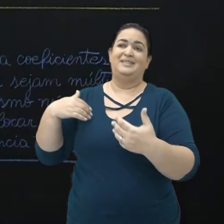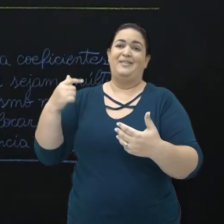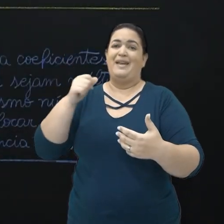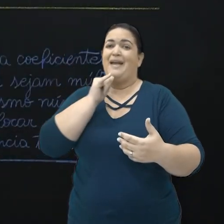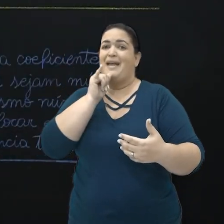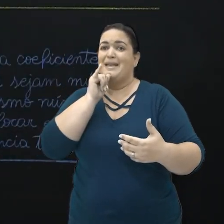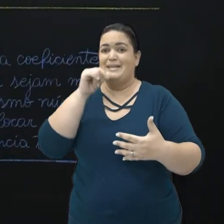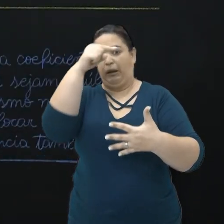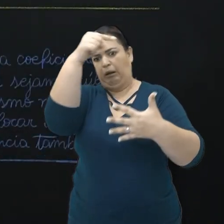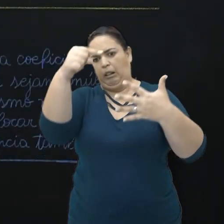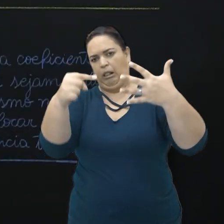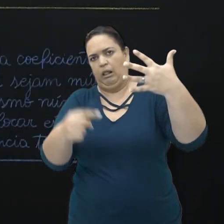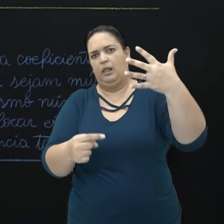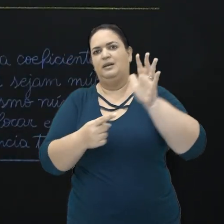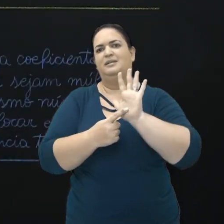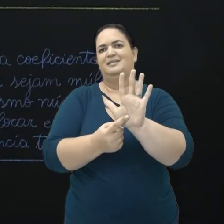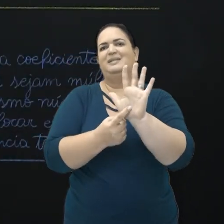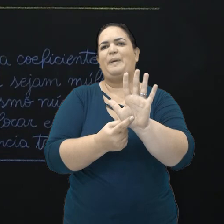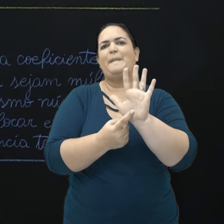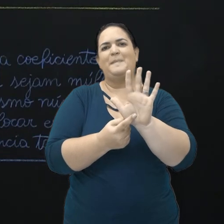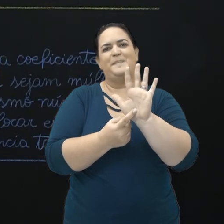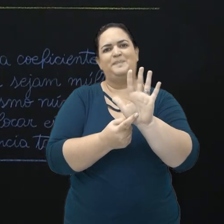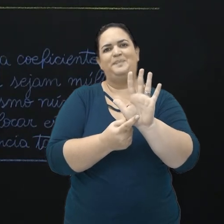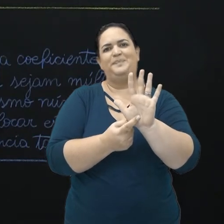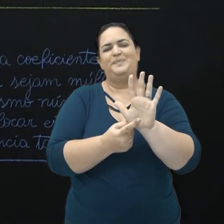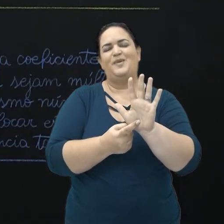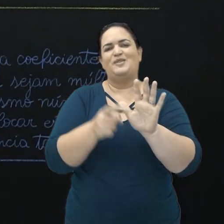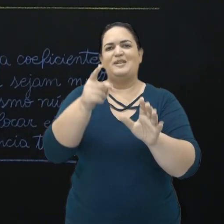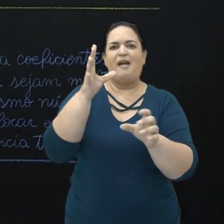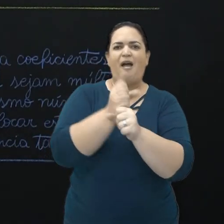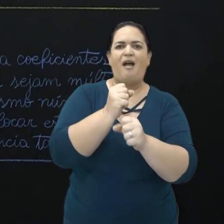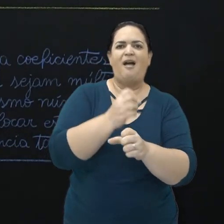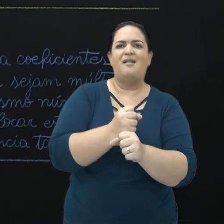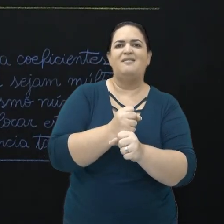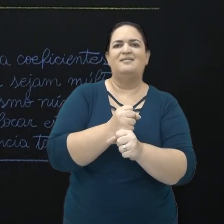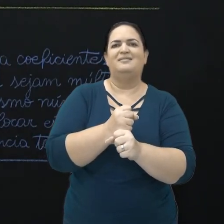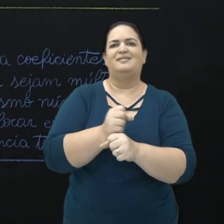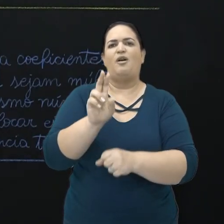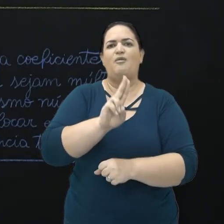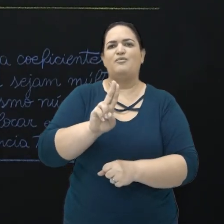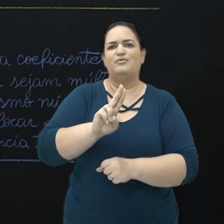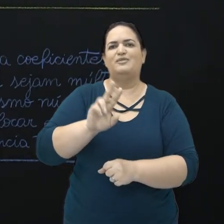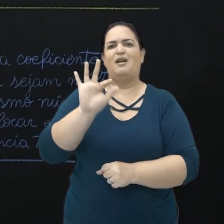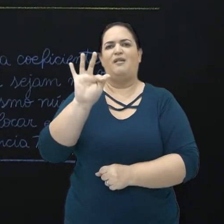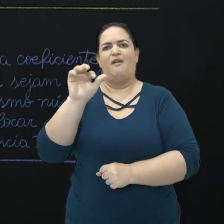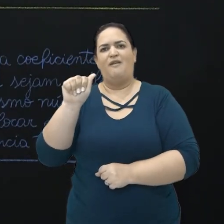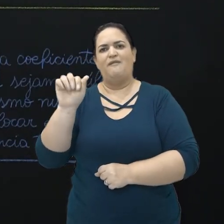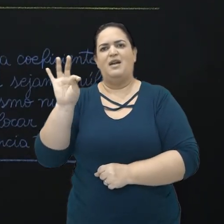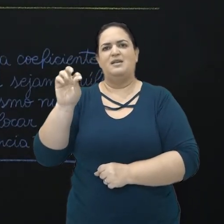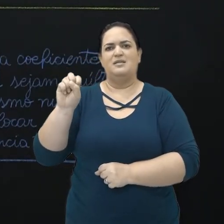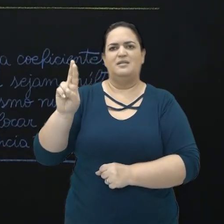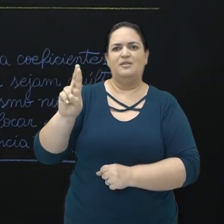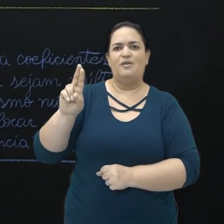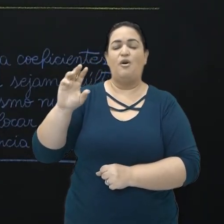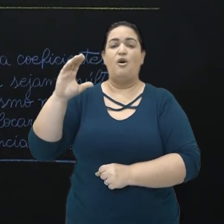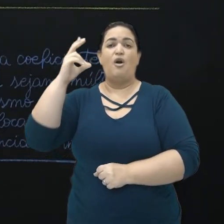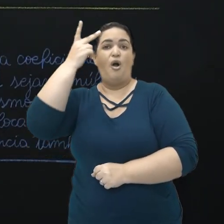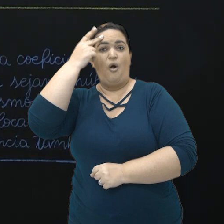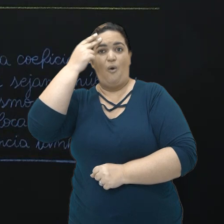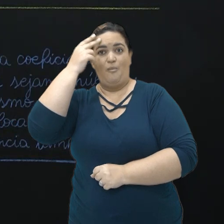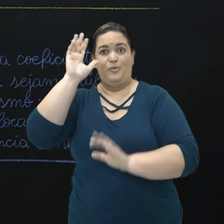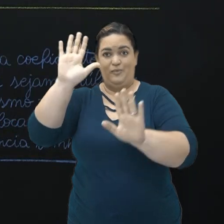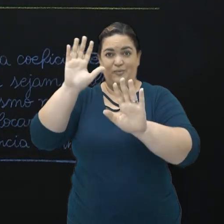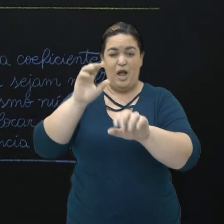exemplo eu te mostrei 6 exemplos de fatoração utilizando o fator comum. E por último, faltou te falar aqui